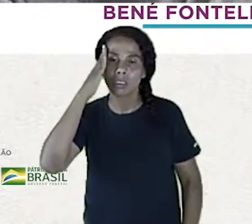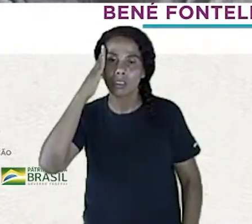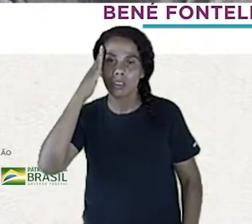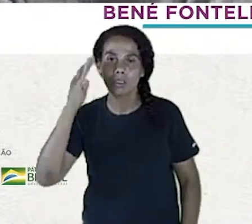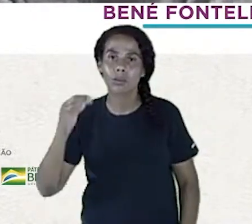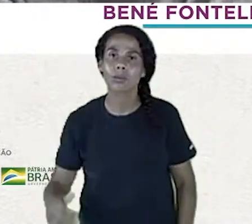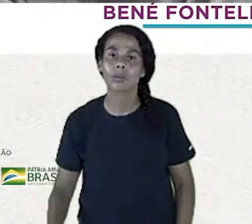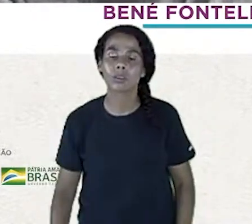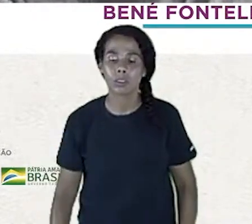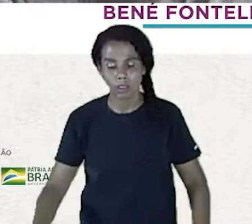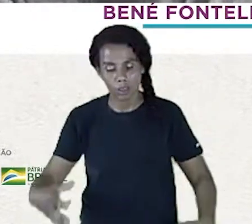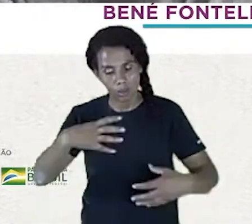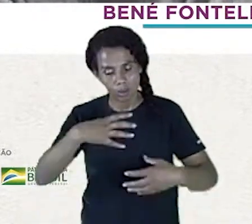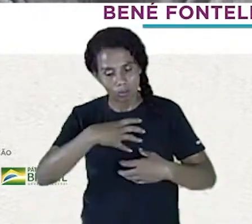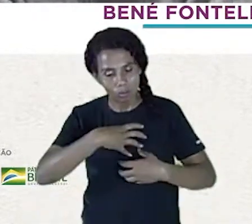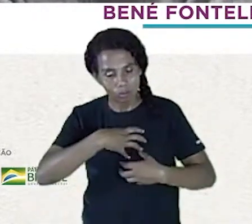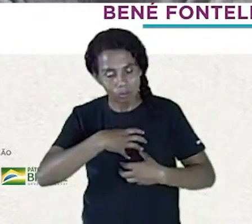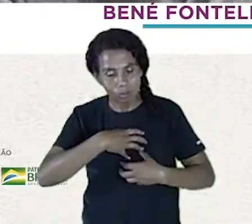Bangs